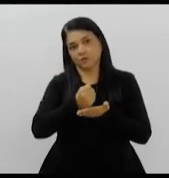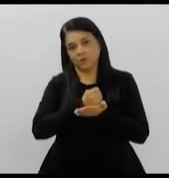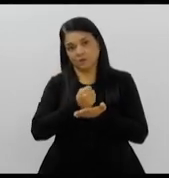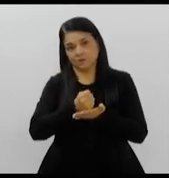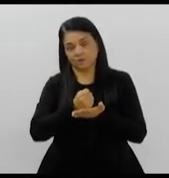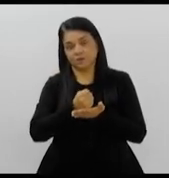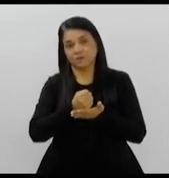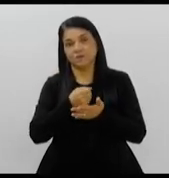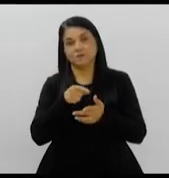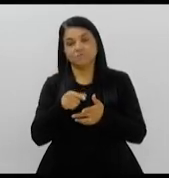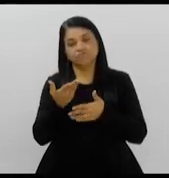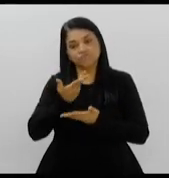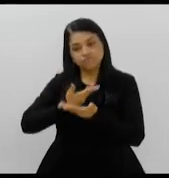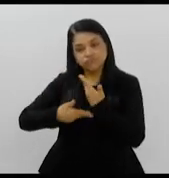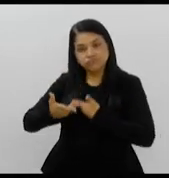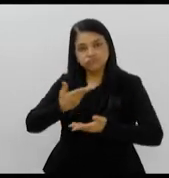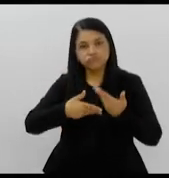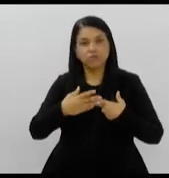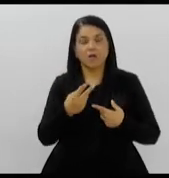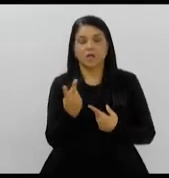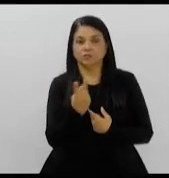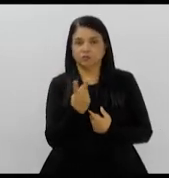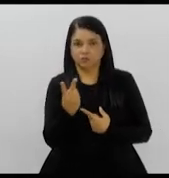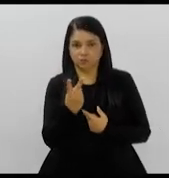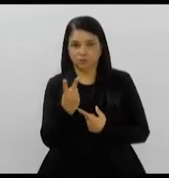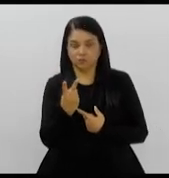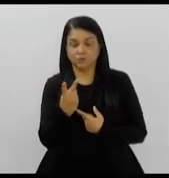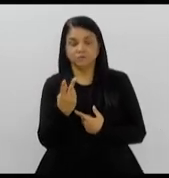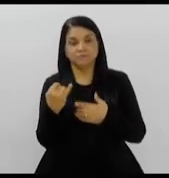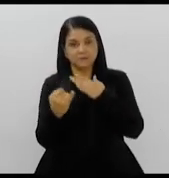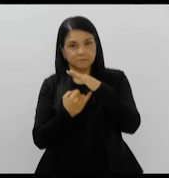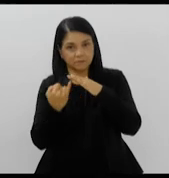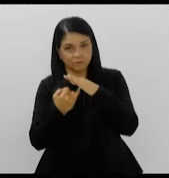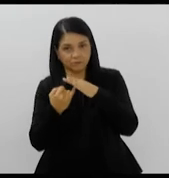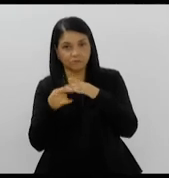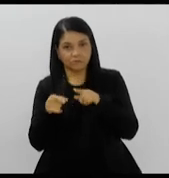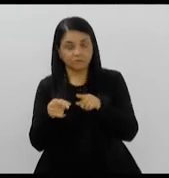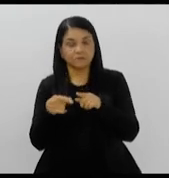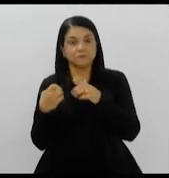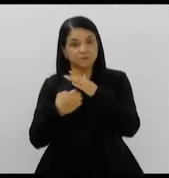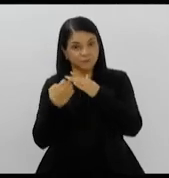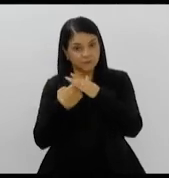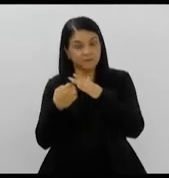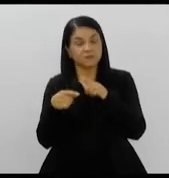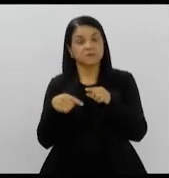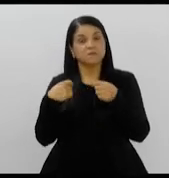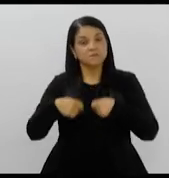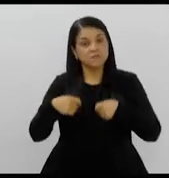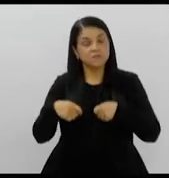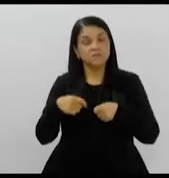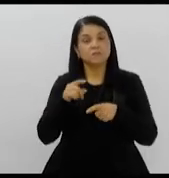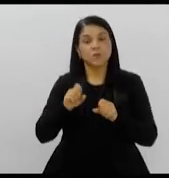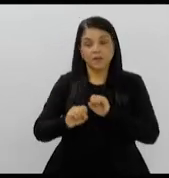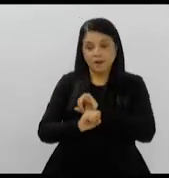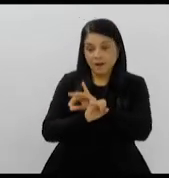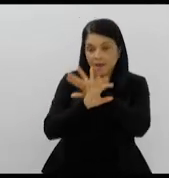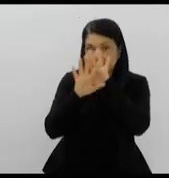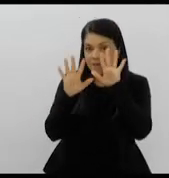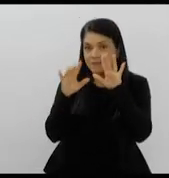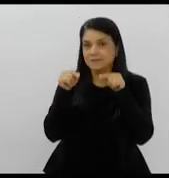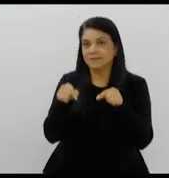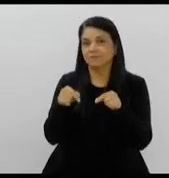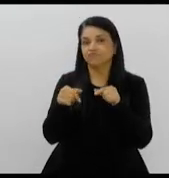Embora a cooperação entre as duas entidades sejam necessárias, há uma demanda maior clareza quanto